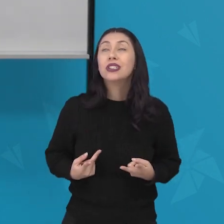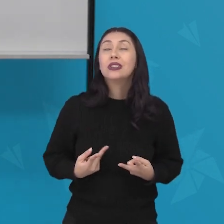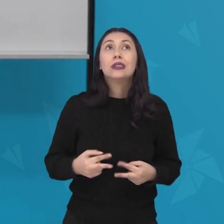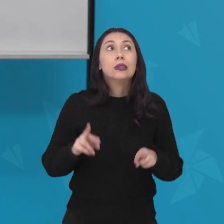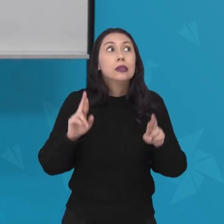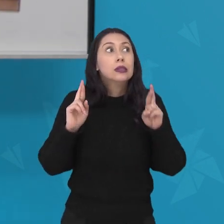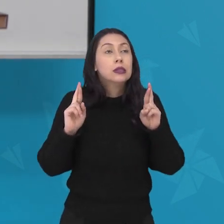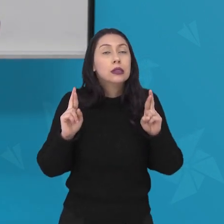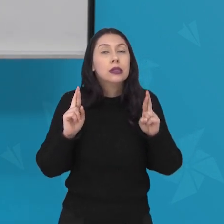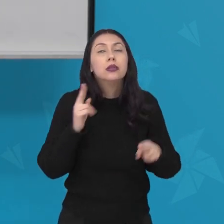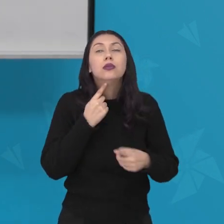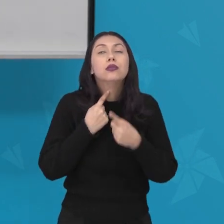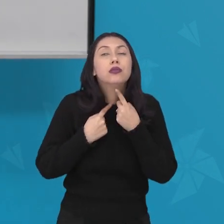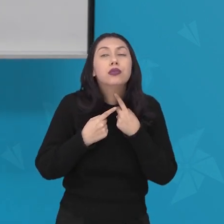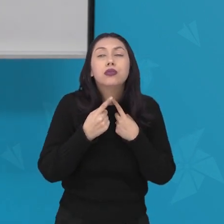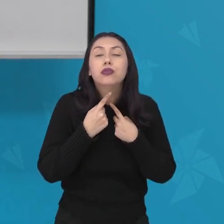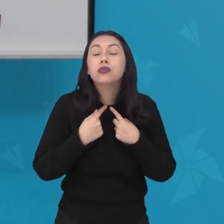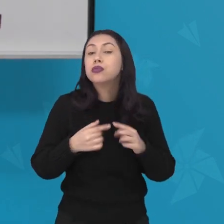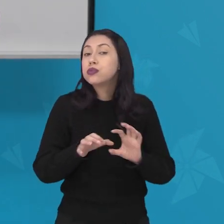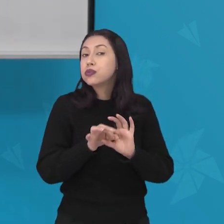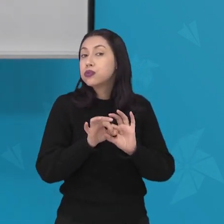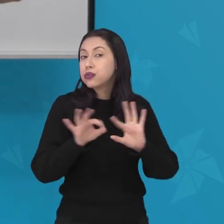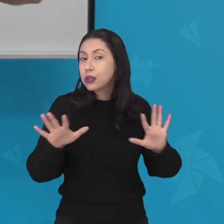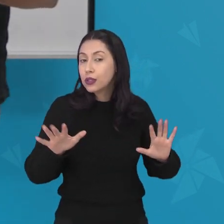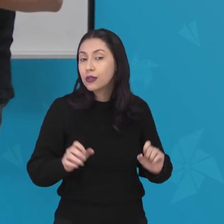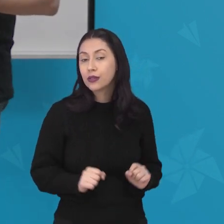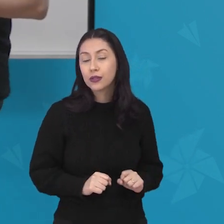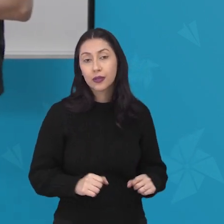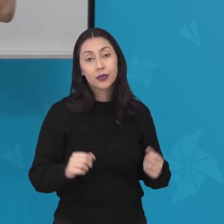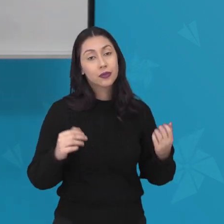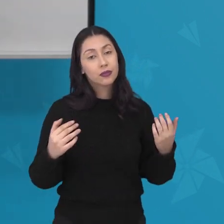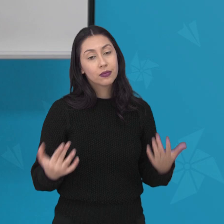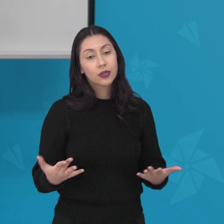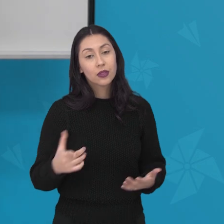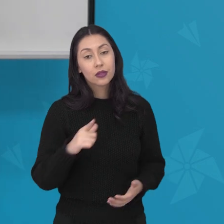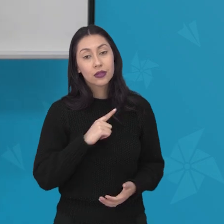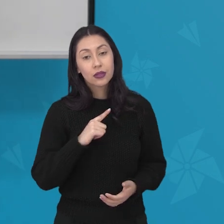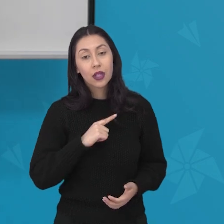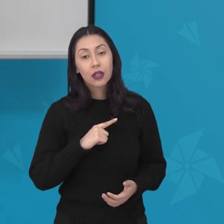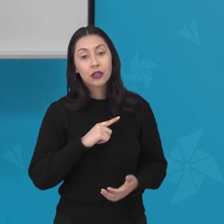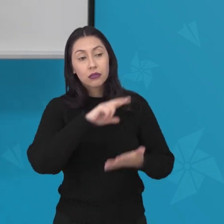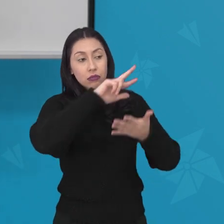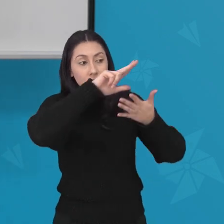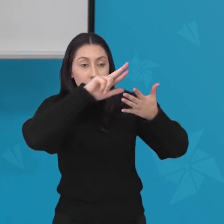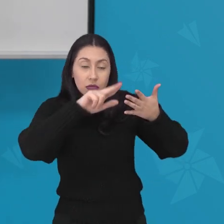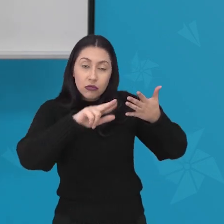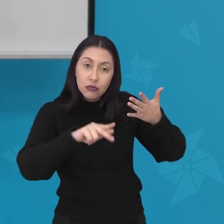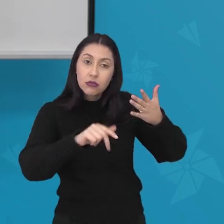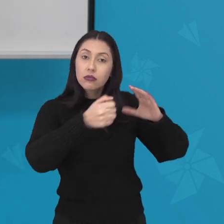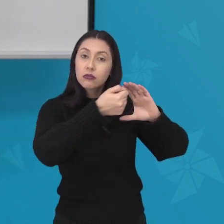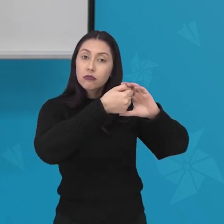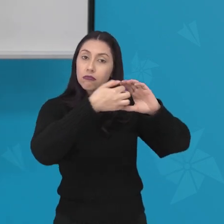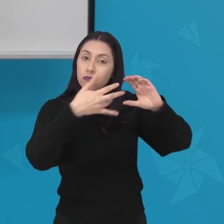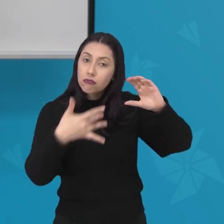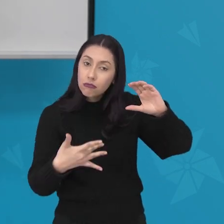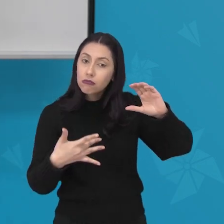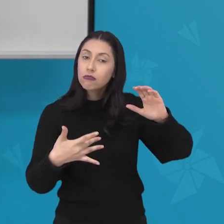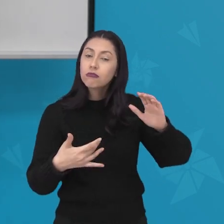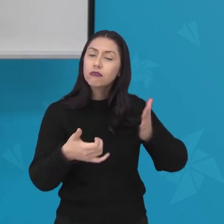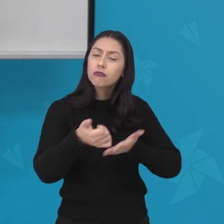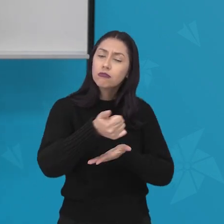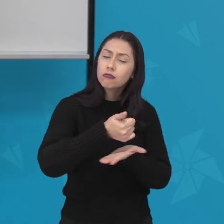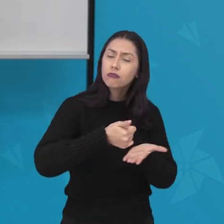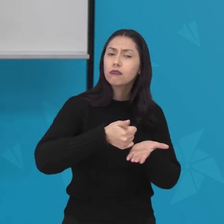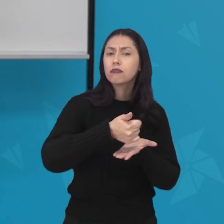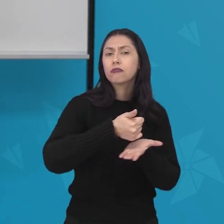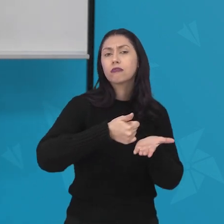anseia, tem a esperança de ser livre. Então aqui a gente tem alguns elementos básicos